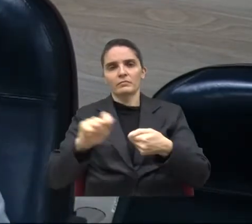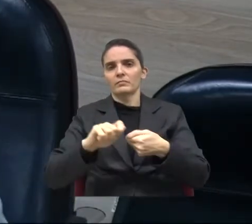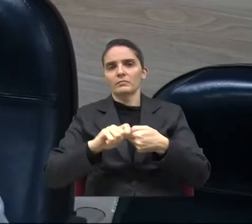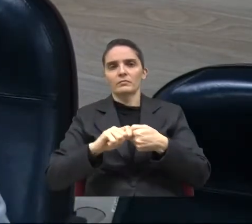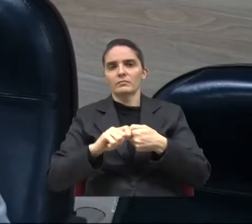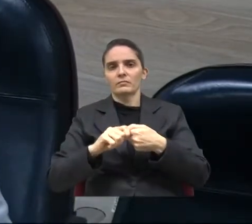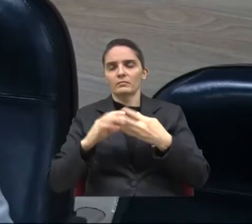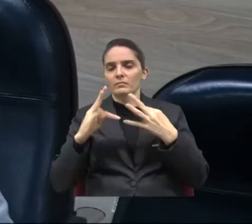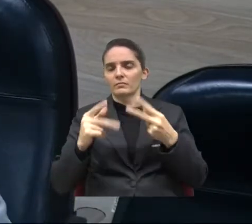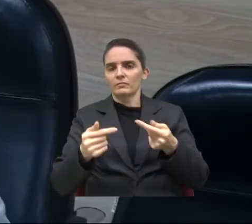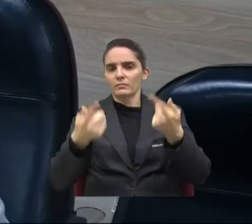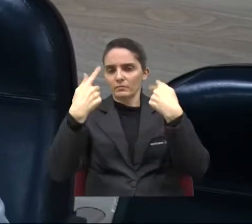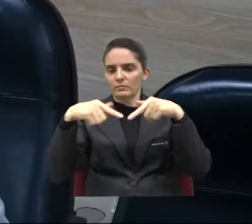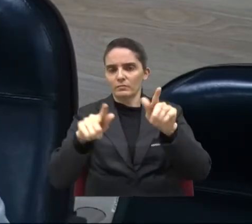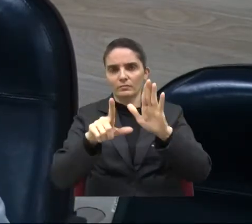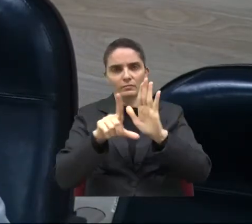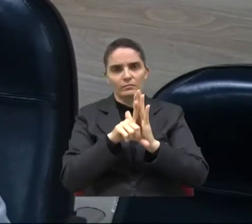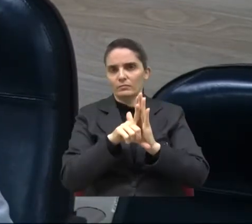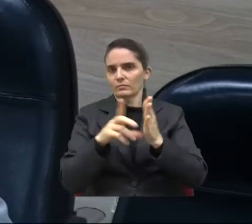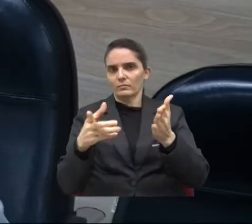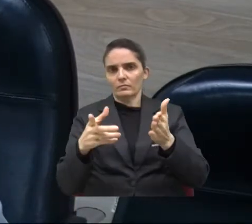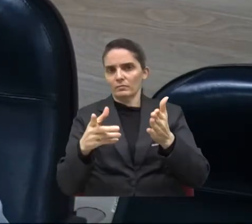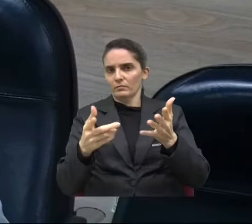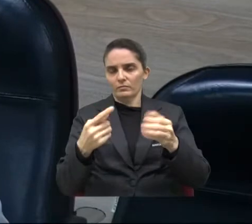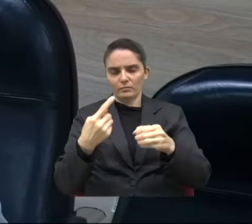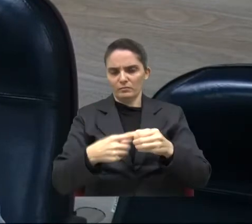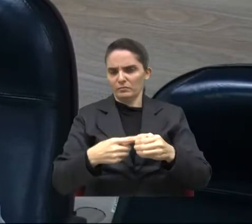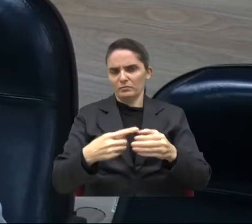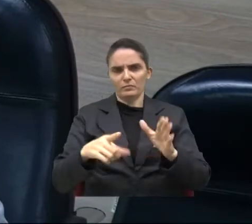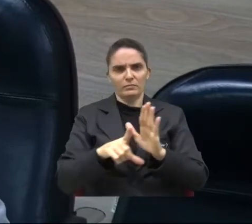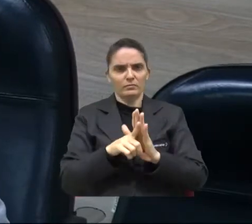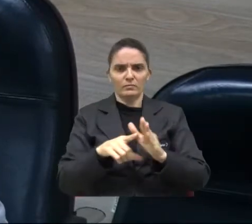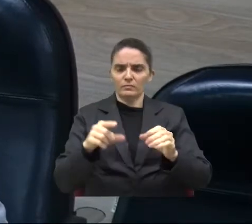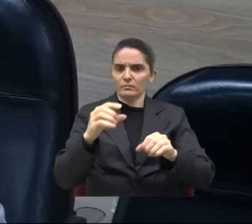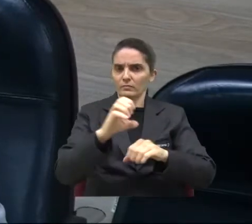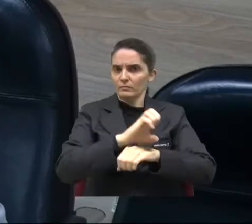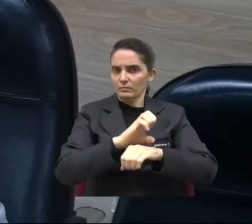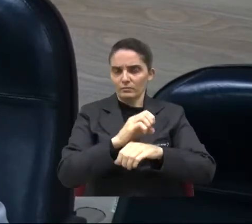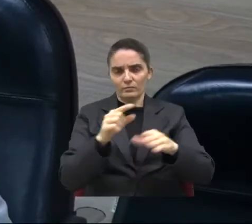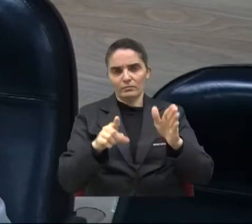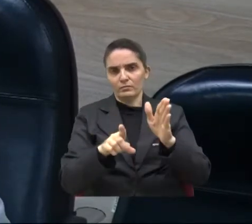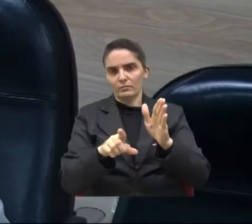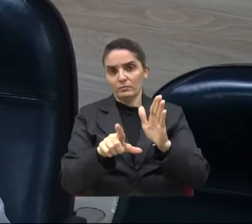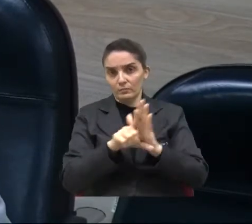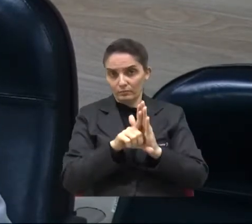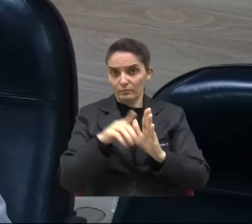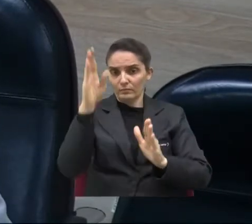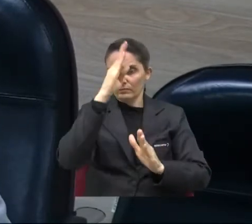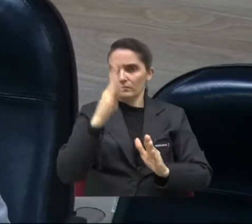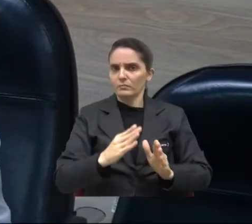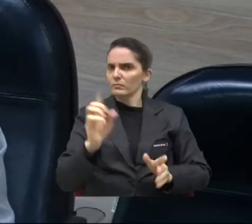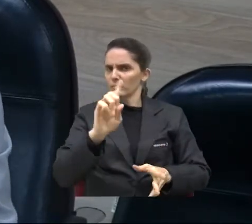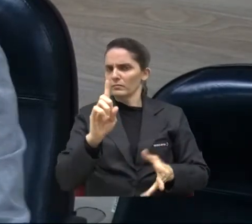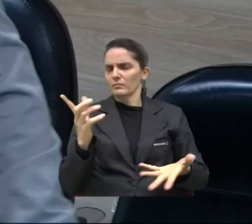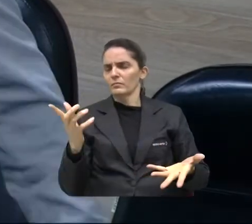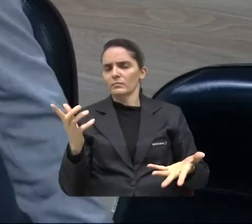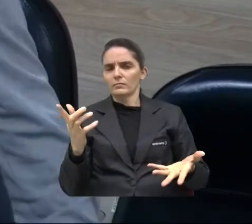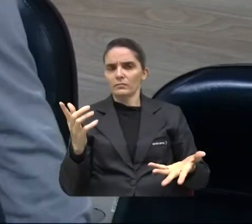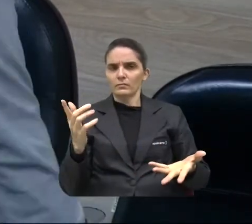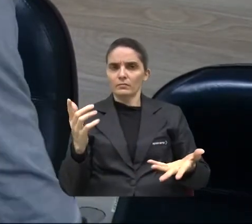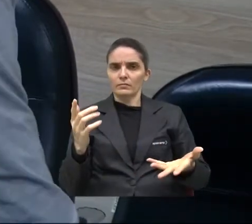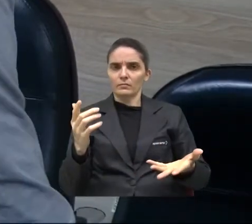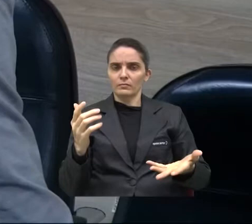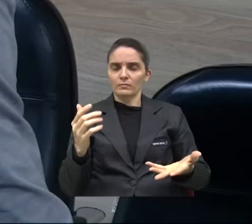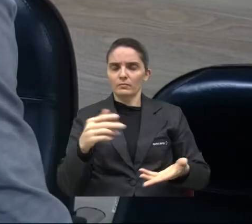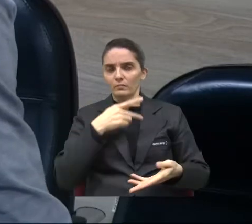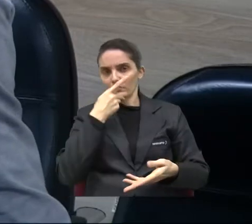as leis municipais, estaduais e federais, de forma alguma. Nós estamos dando a possibilidade, ou